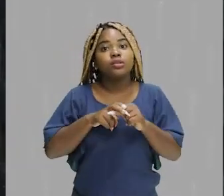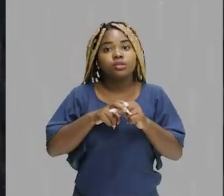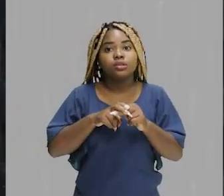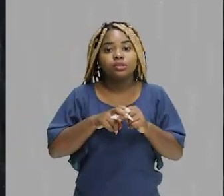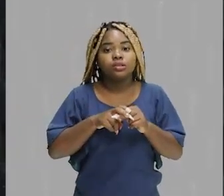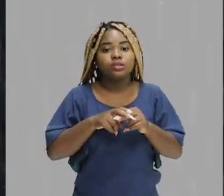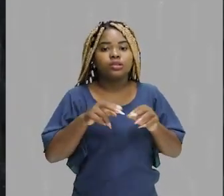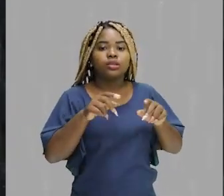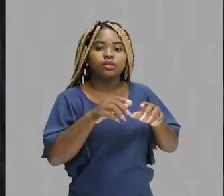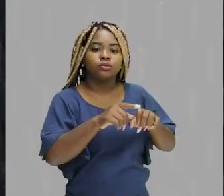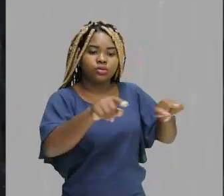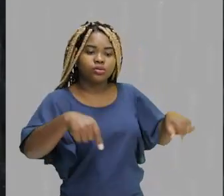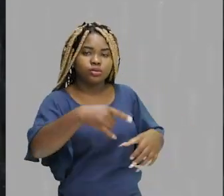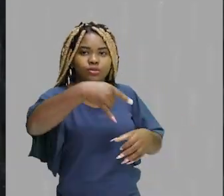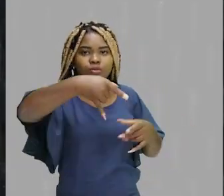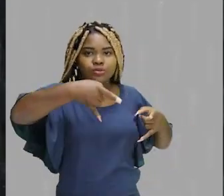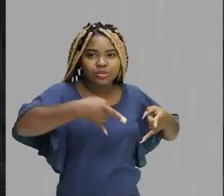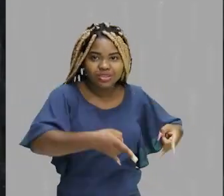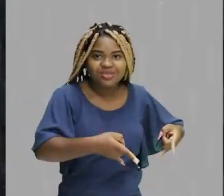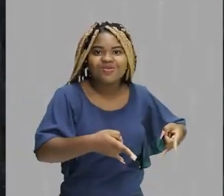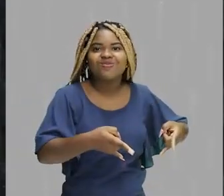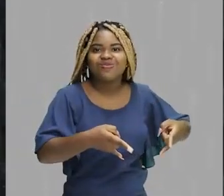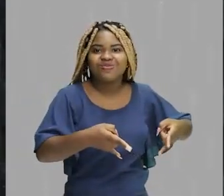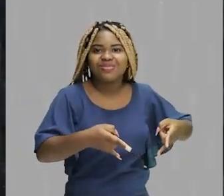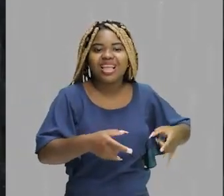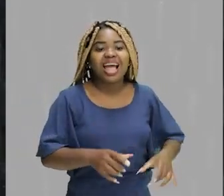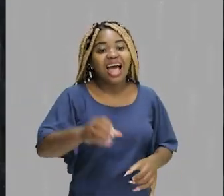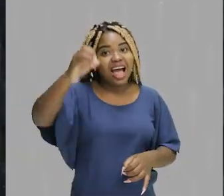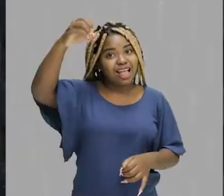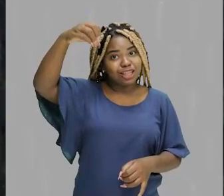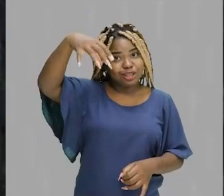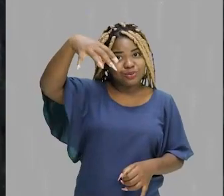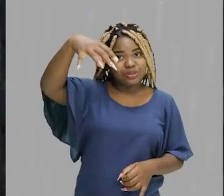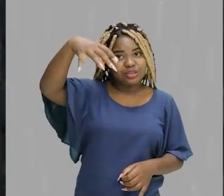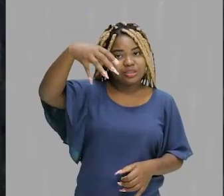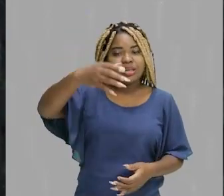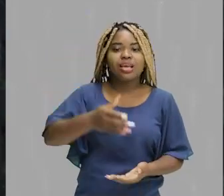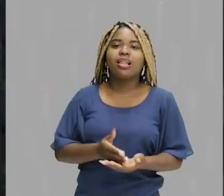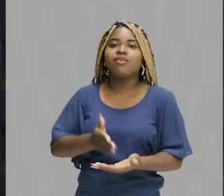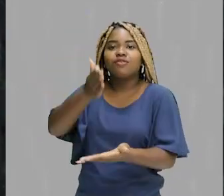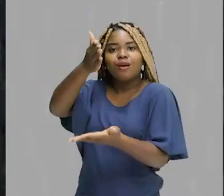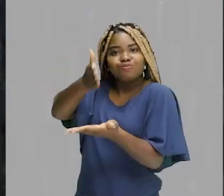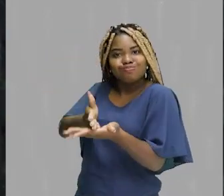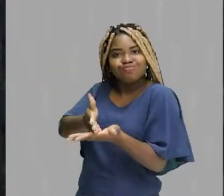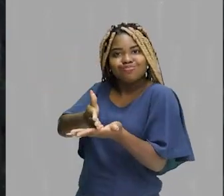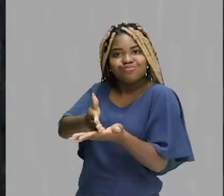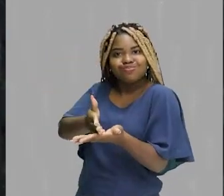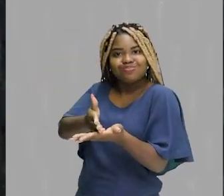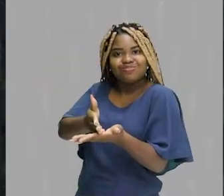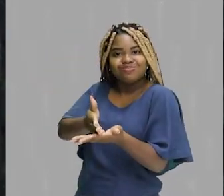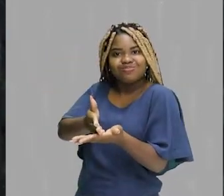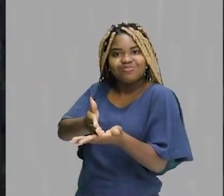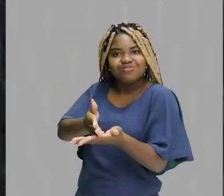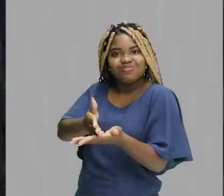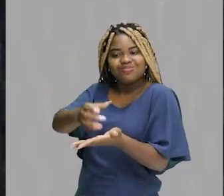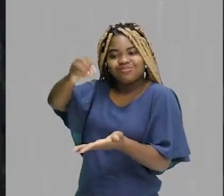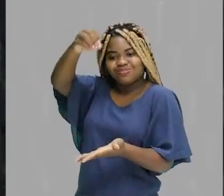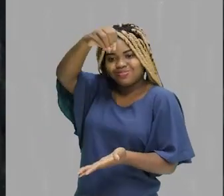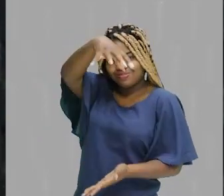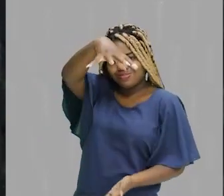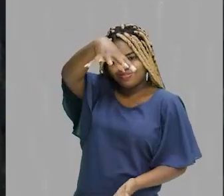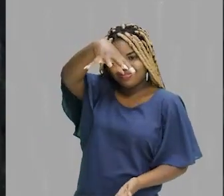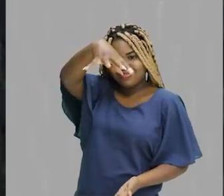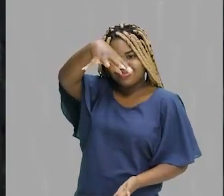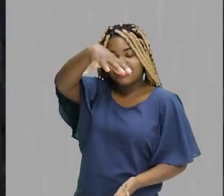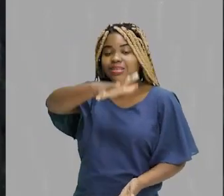está bem no centro do seu quarto. Porque dessa forma, a luz ela vai se propagar em todas as direções e todo o ambiente